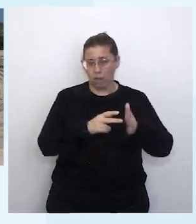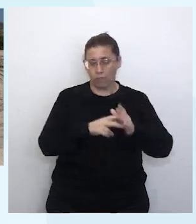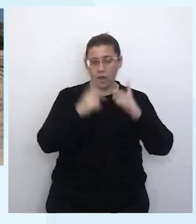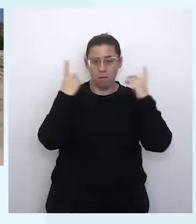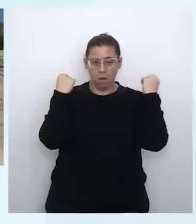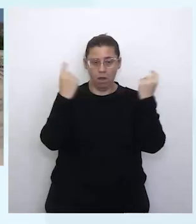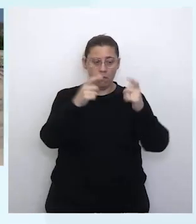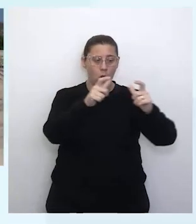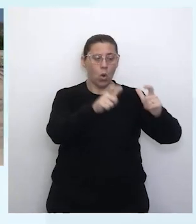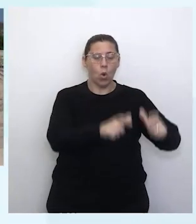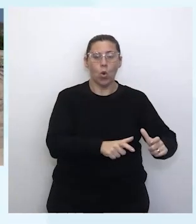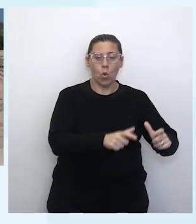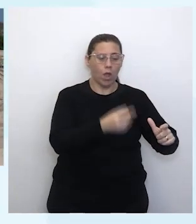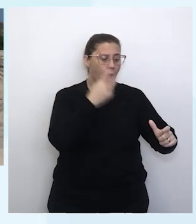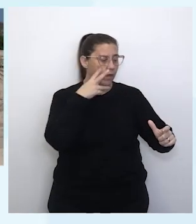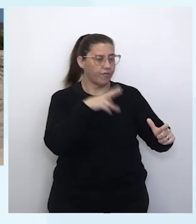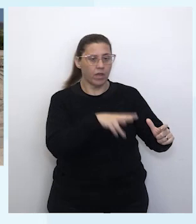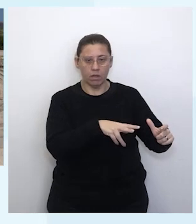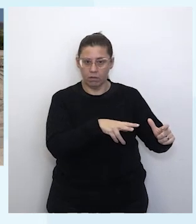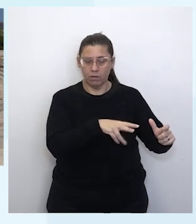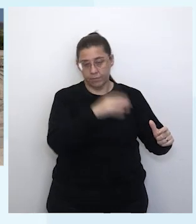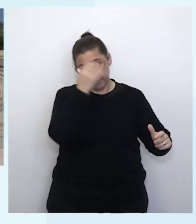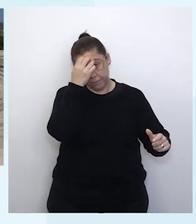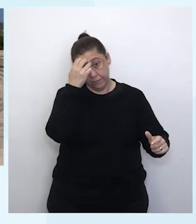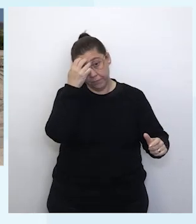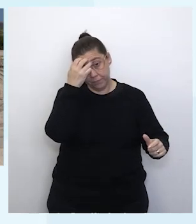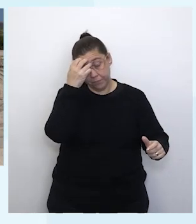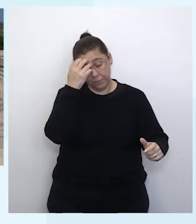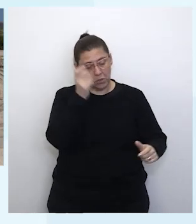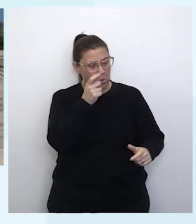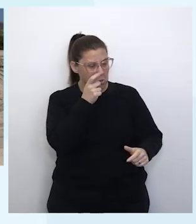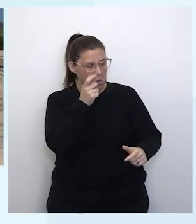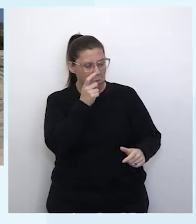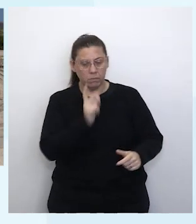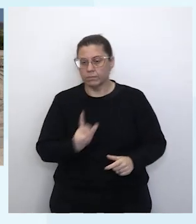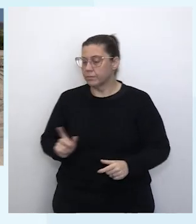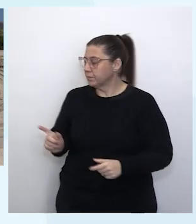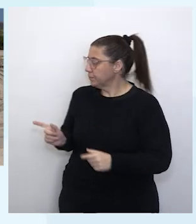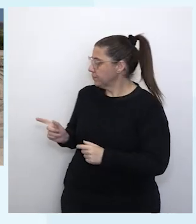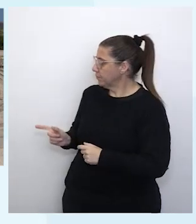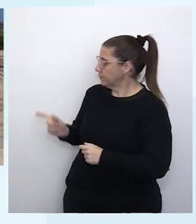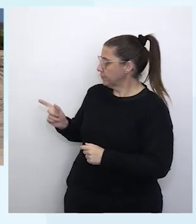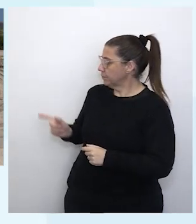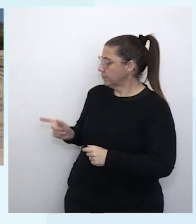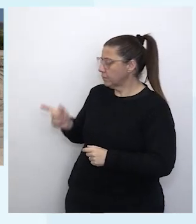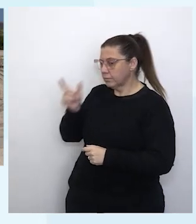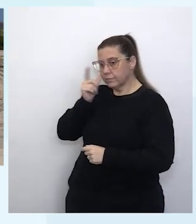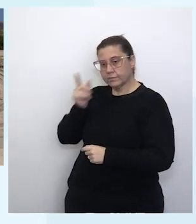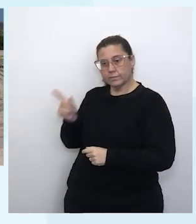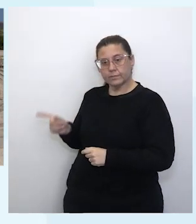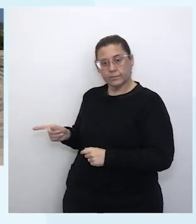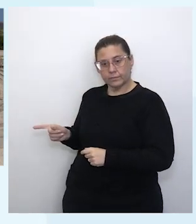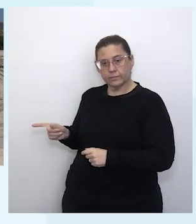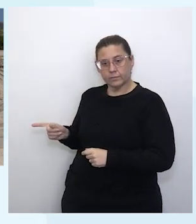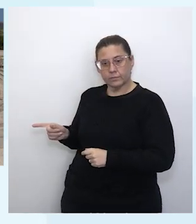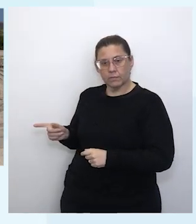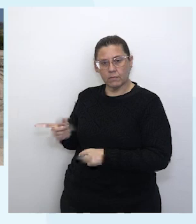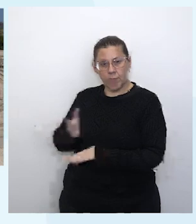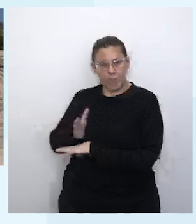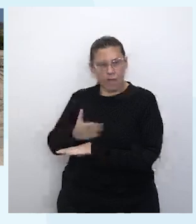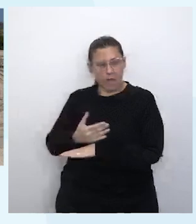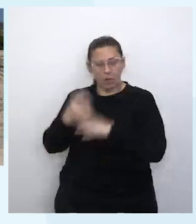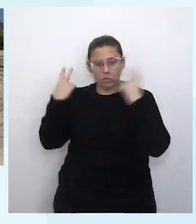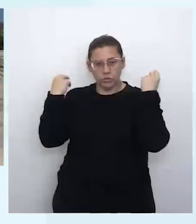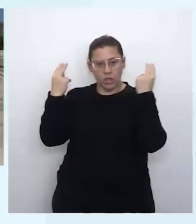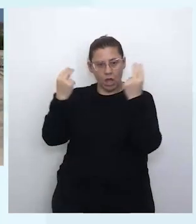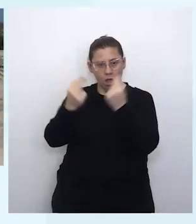significa lugar de onde se vê. Observem aí, né, essa imagem que aparece aí no slide, ela é a imagem de um anfiteatro grego,